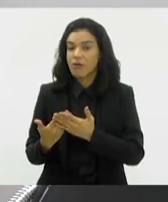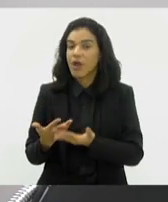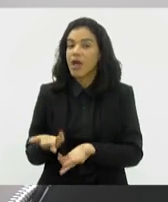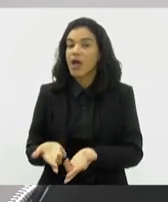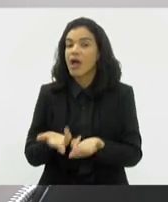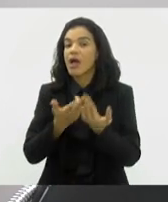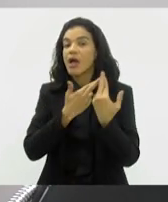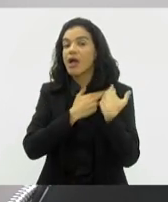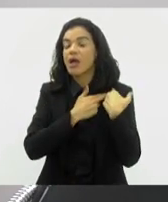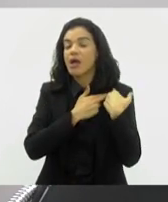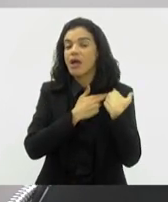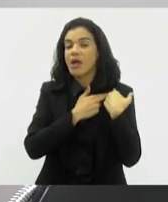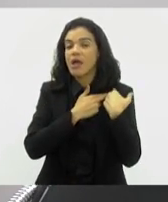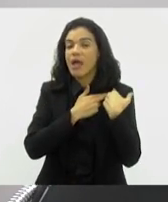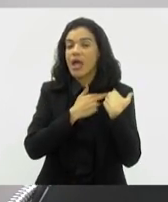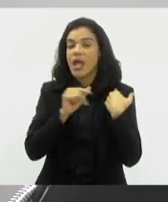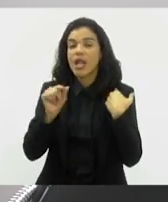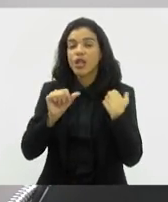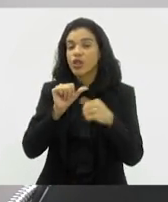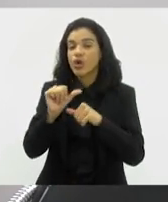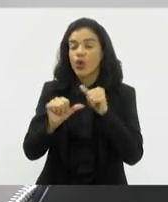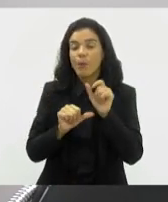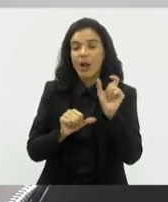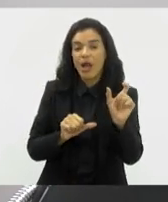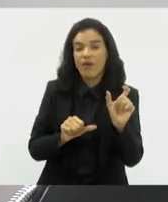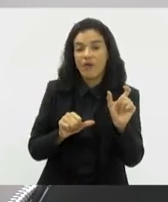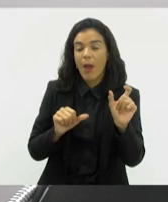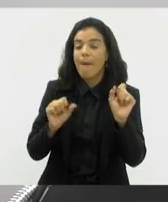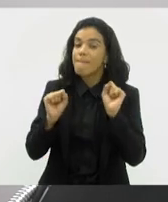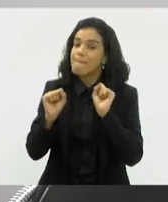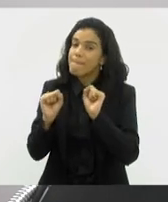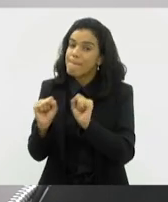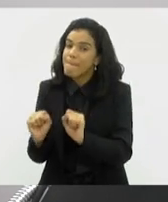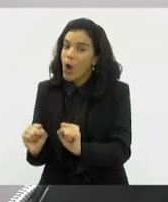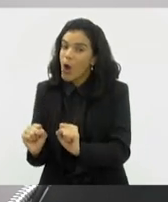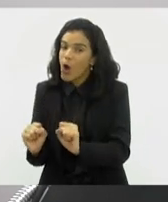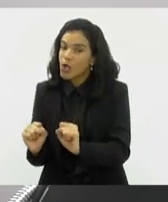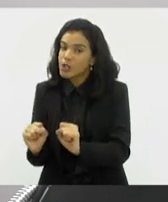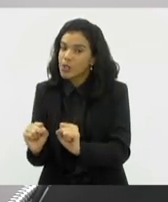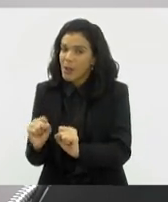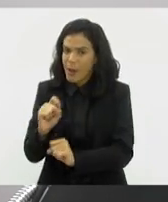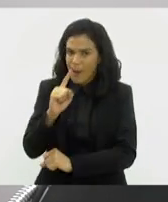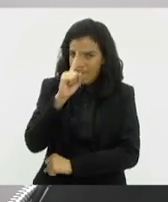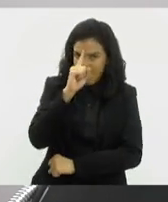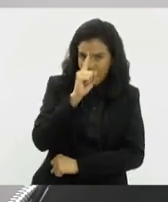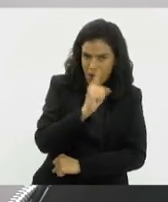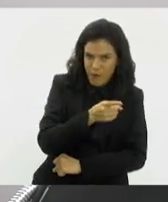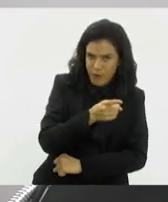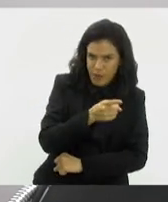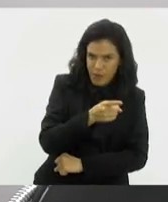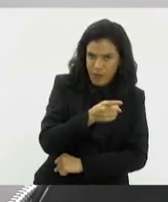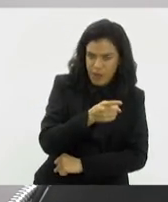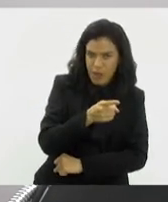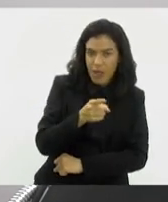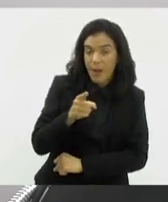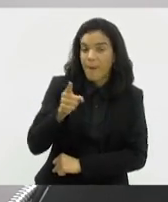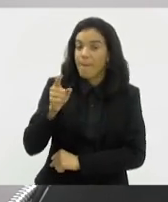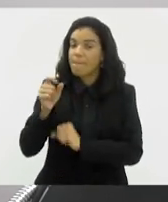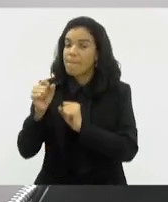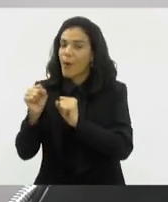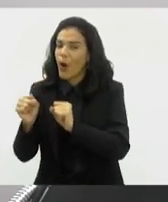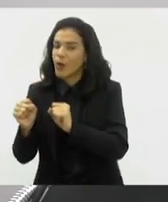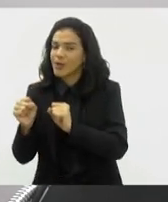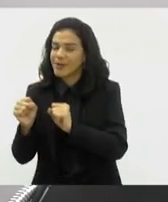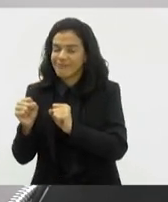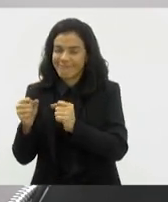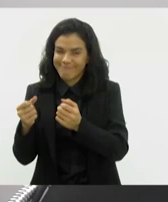providenciarão, e ele trocou para poderão. Tá bom, então eu concordo com Vossa Excelência. Porque providenciarão é determinativo. Não, tá bom, eu concordo com Vossa